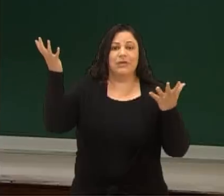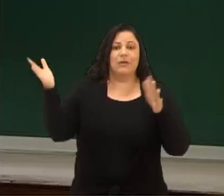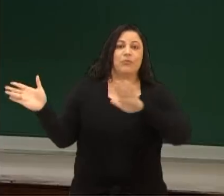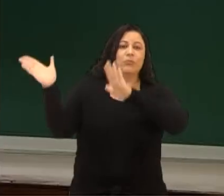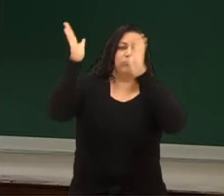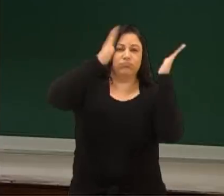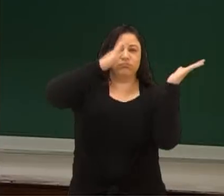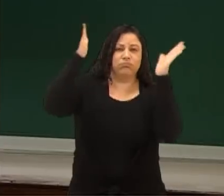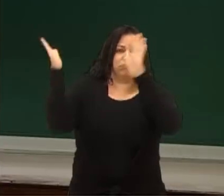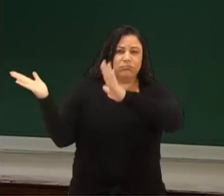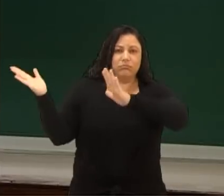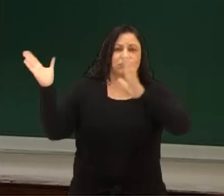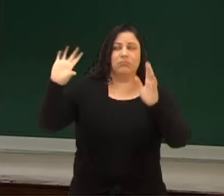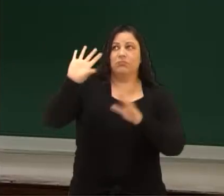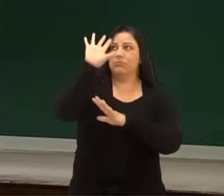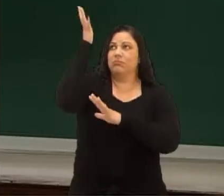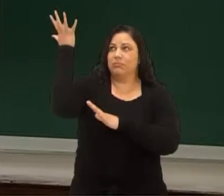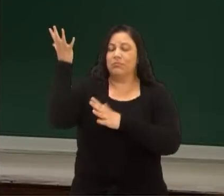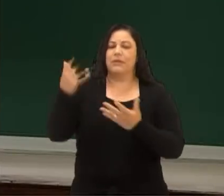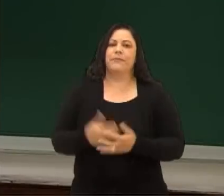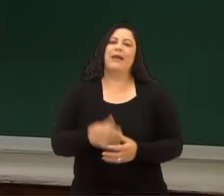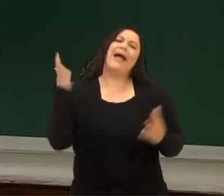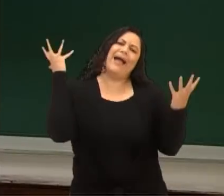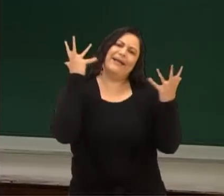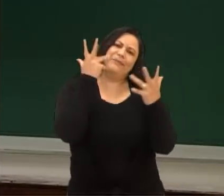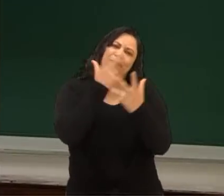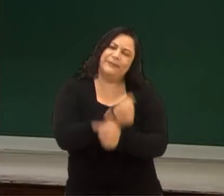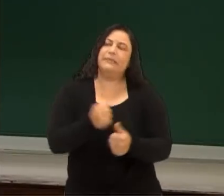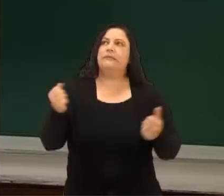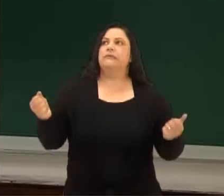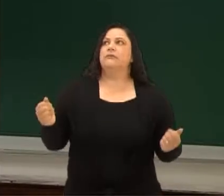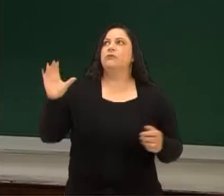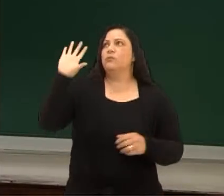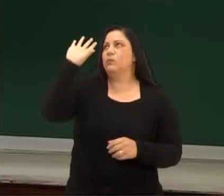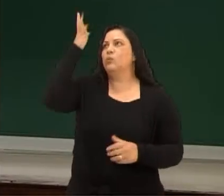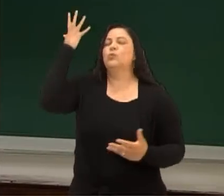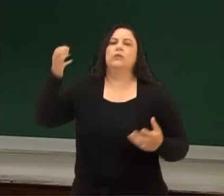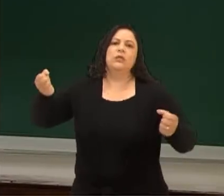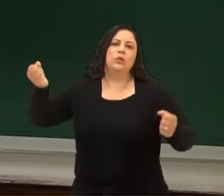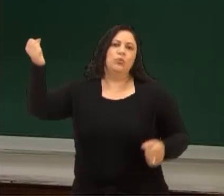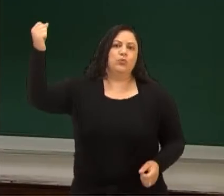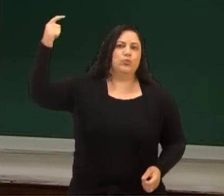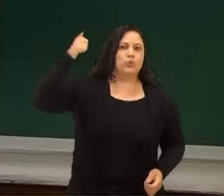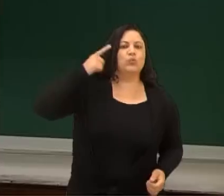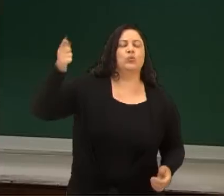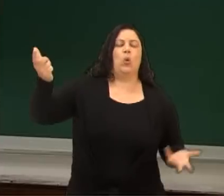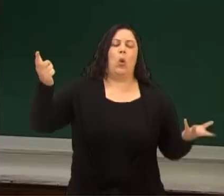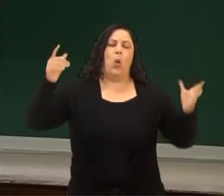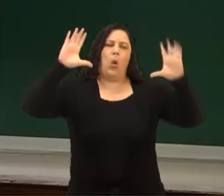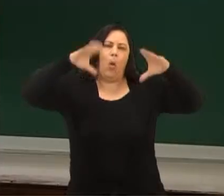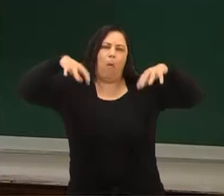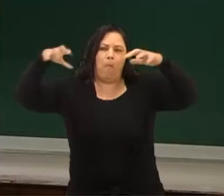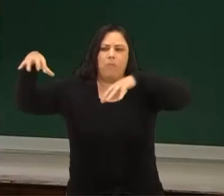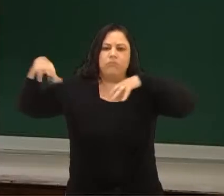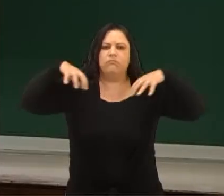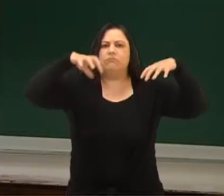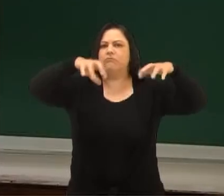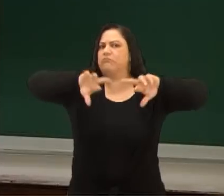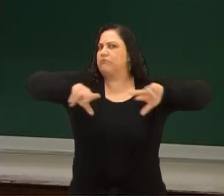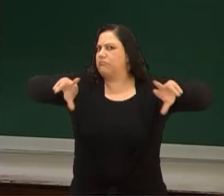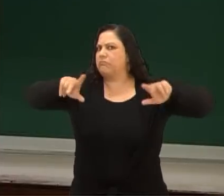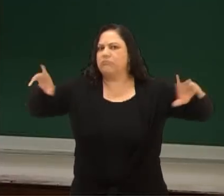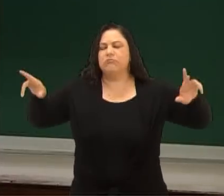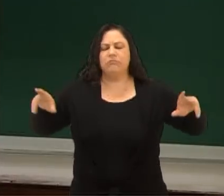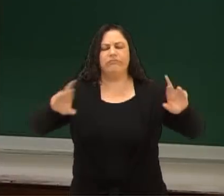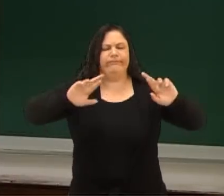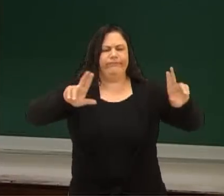adjetivos para se designar o tempo. O tempo está bonito, o tempo está ensolarado, está nublado, está chuvoso. Então, esses termos a